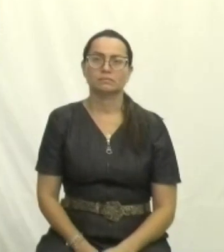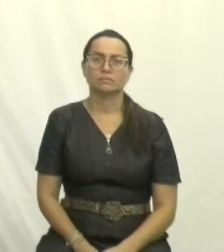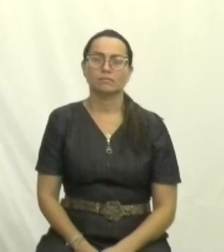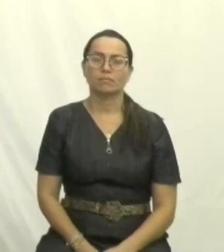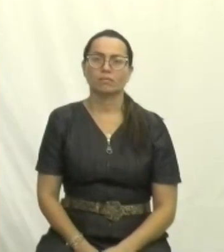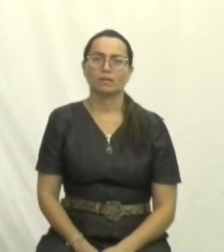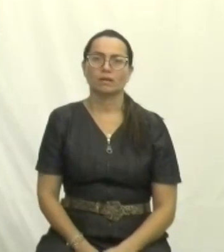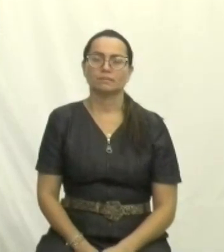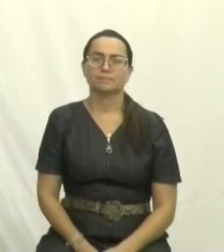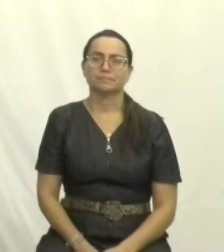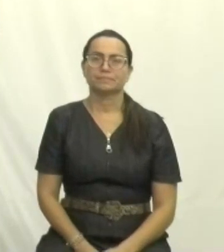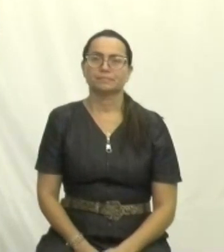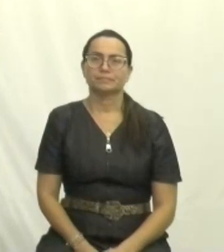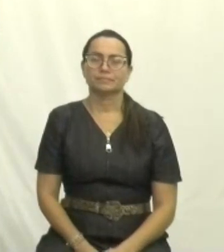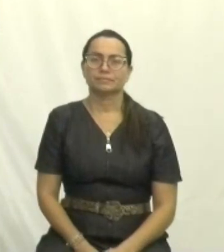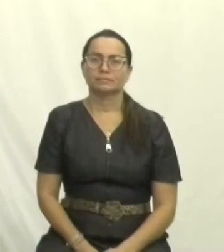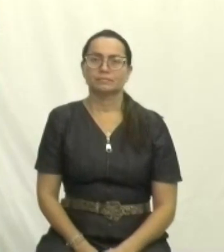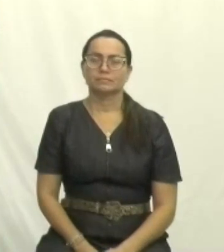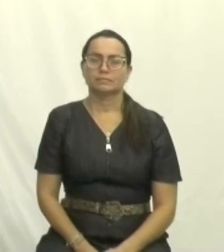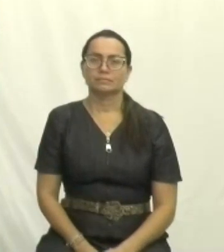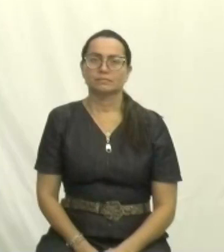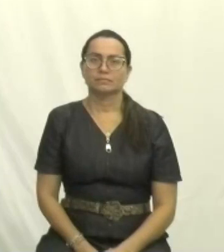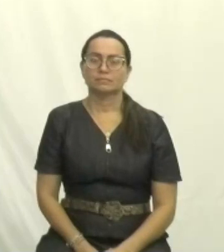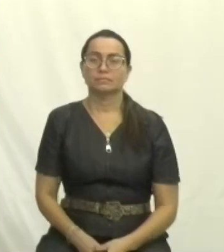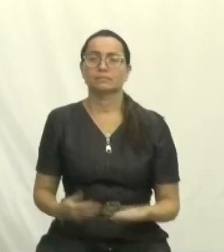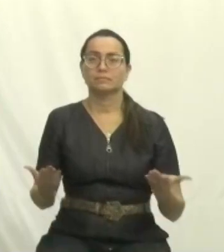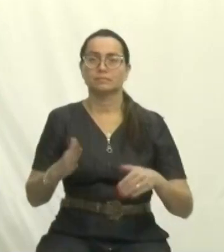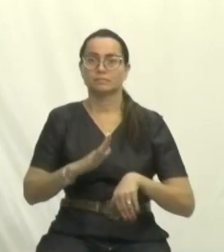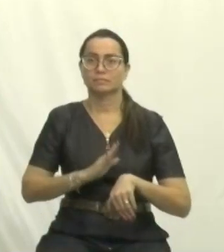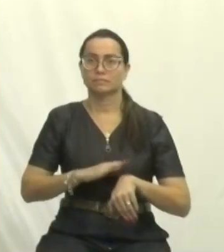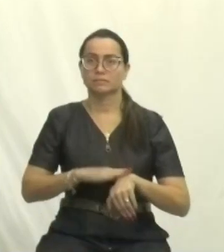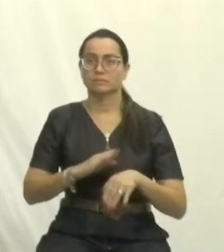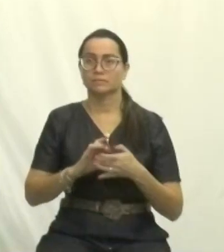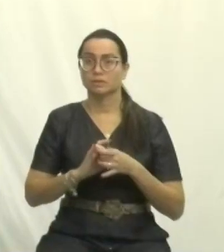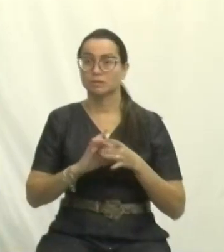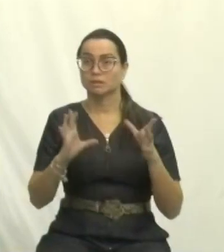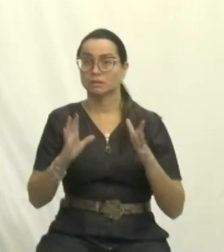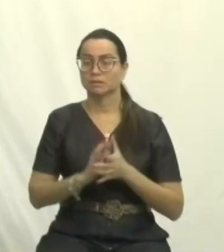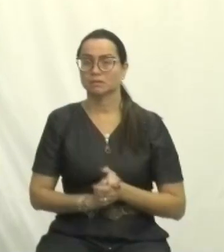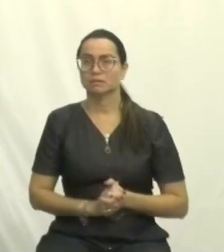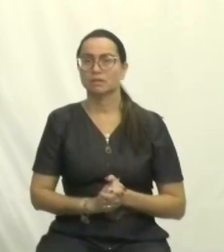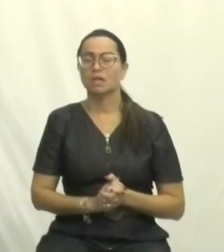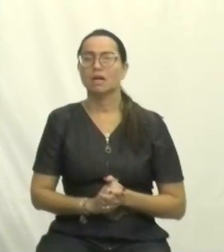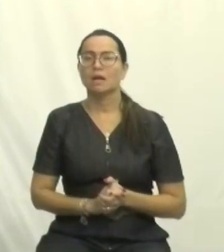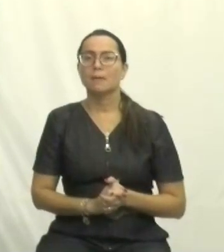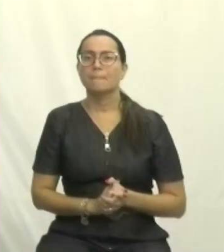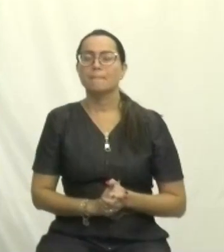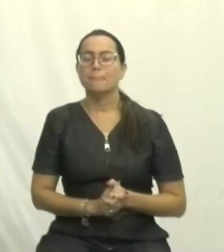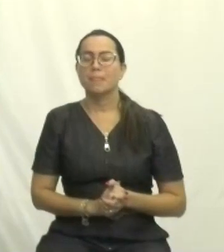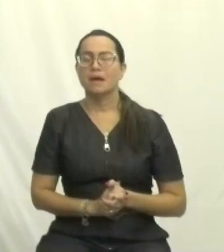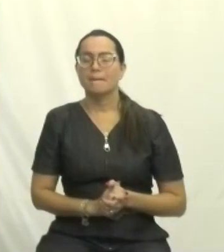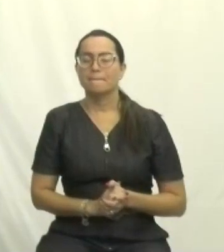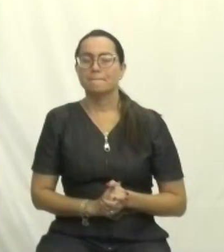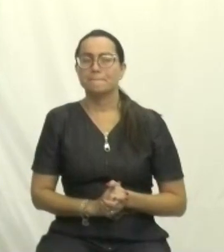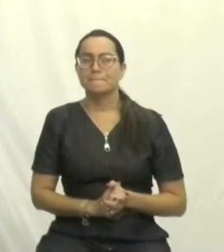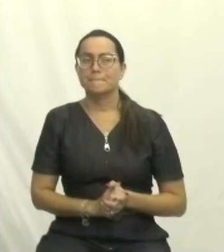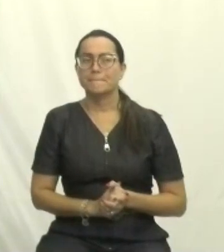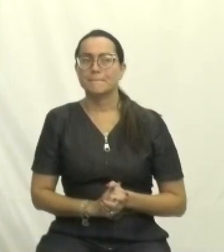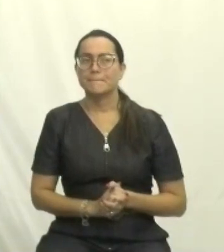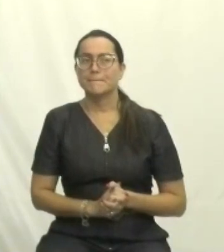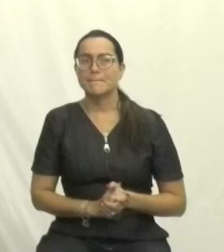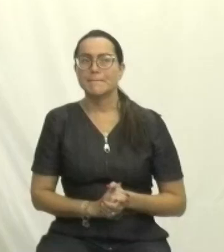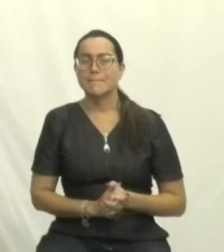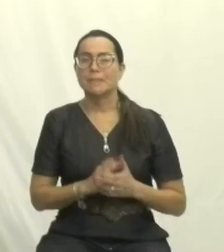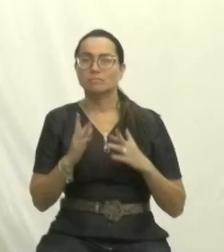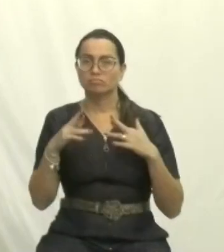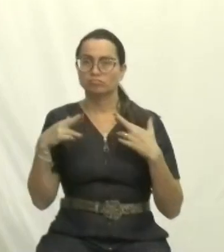Terminado o expediente, passamos para a tribuna livre. Fará uso desse espaço conforme solicitação acordada em